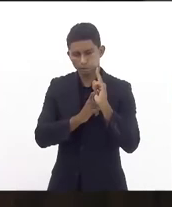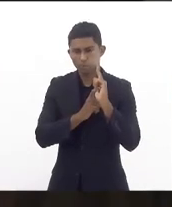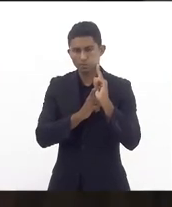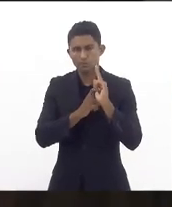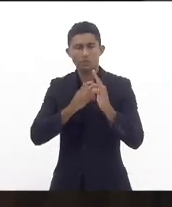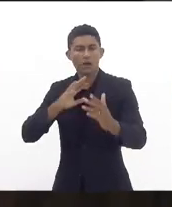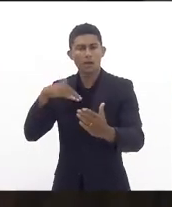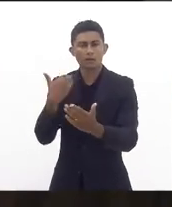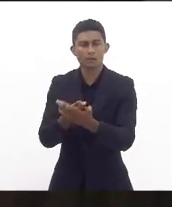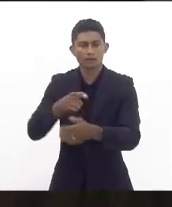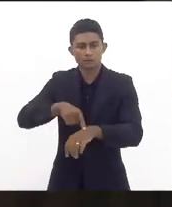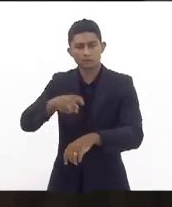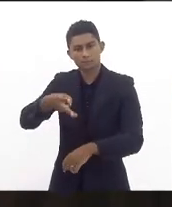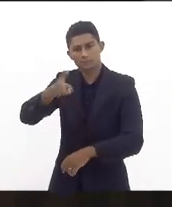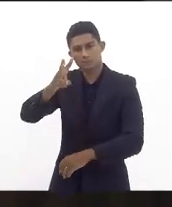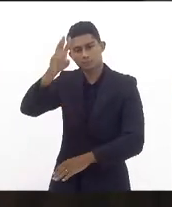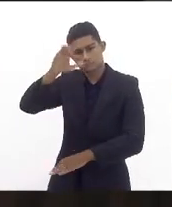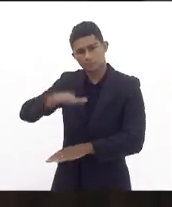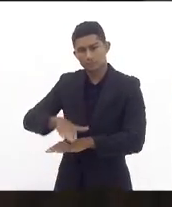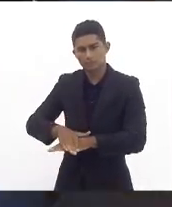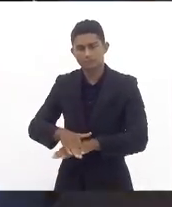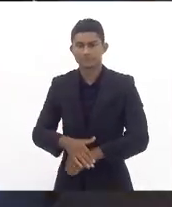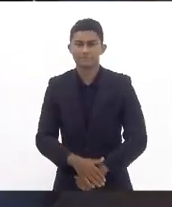até às 15horas